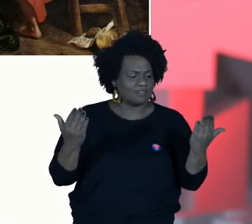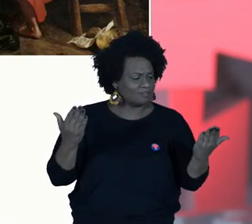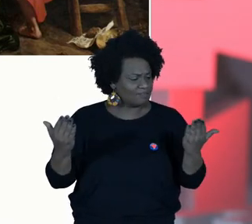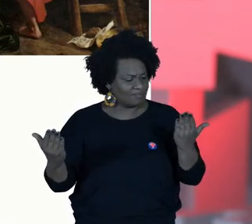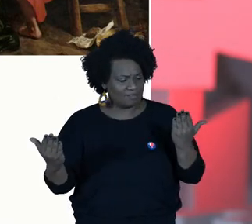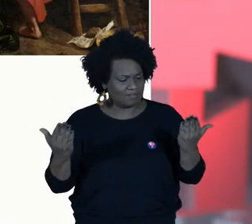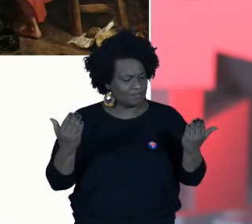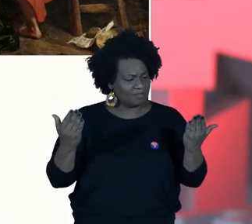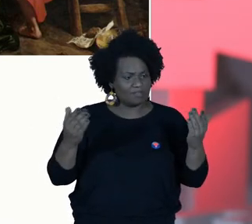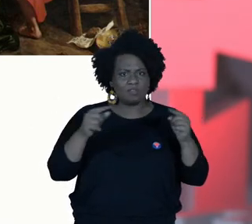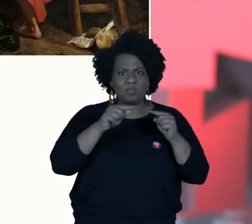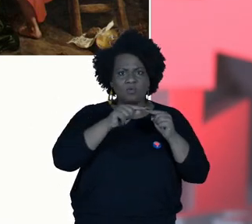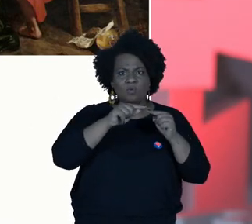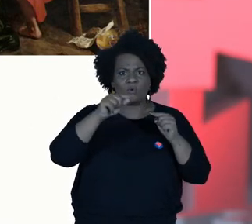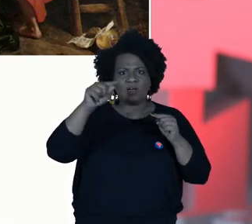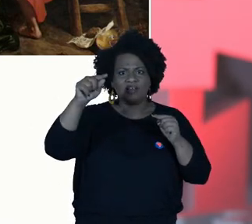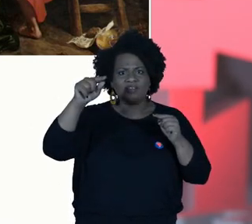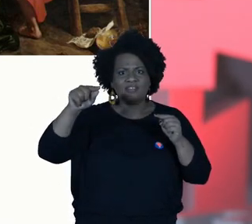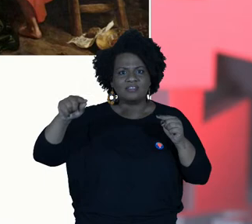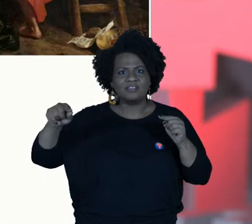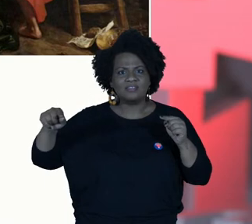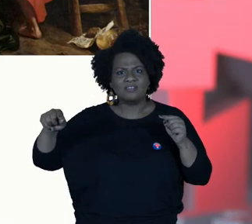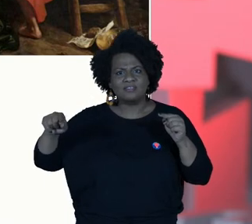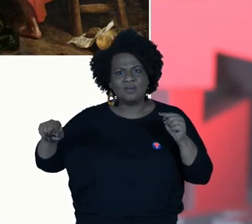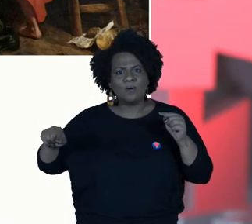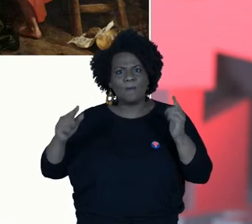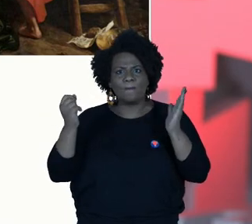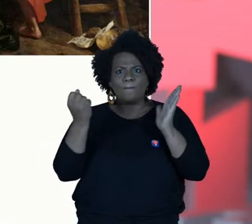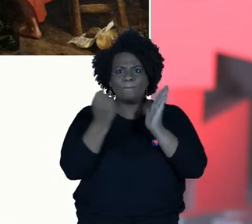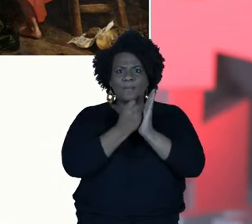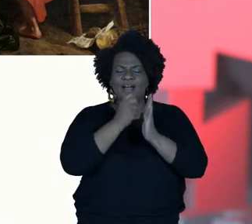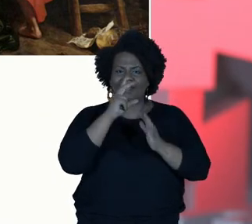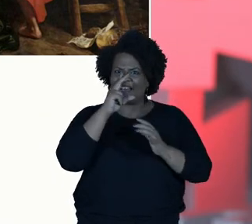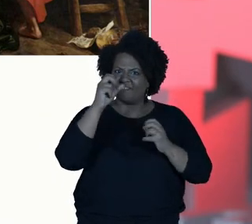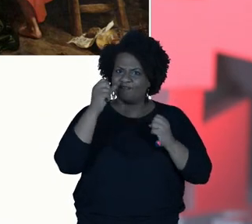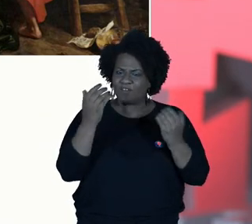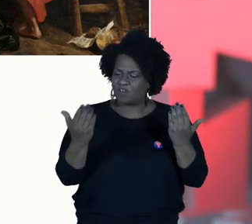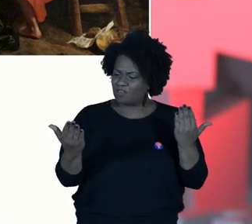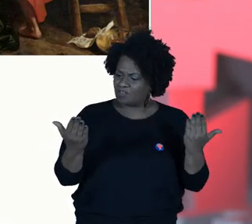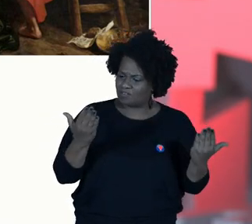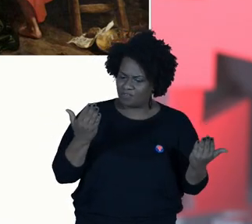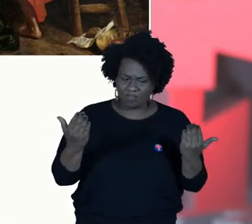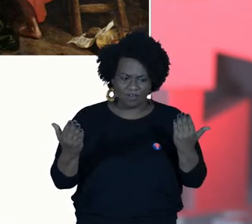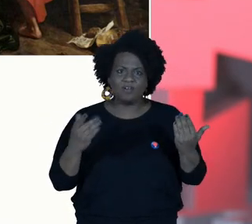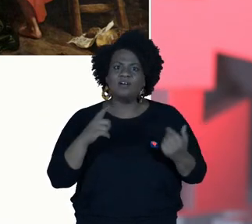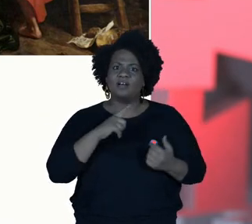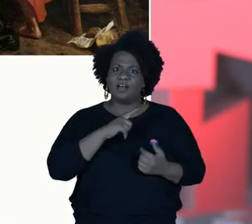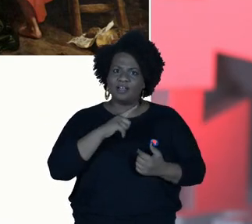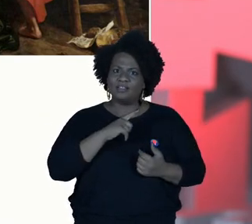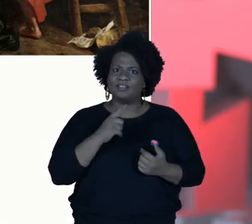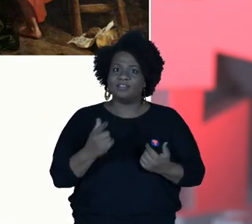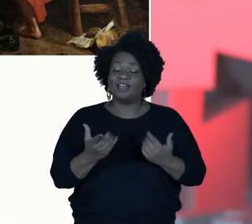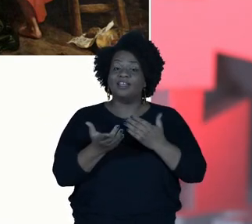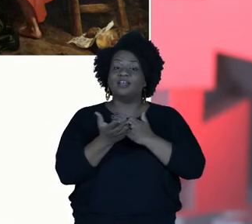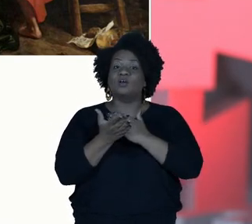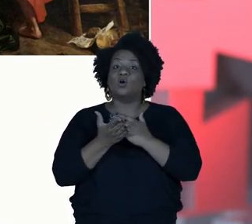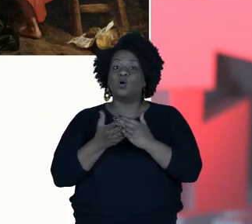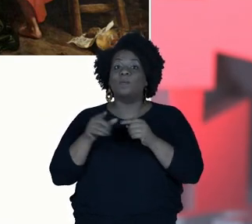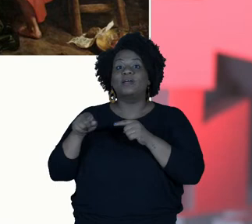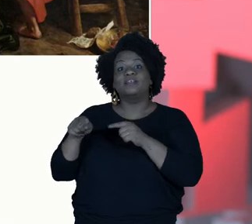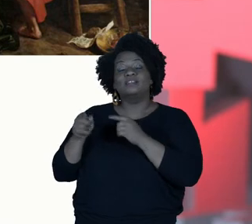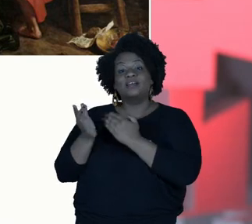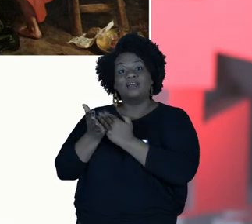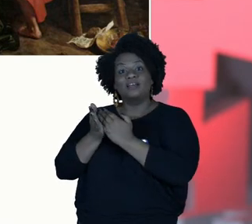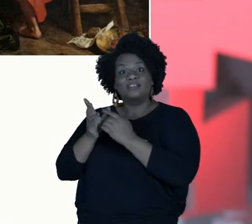duas diagonais tão marcantes, tão fortes, né? Essas diagonais, elas começam, no caso de Rubens, aqui,